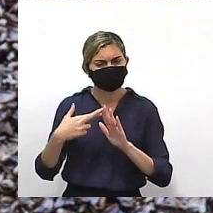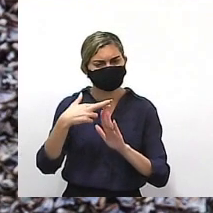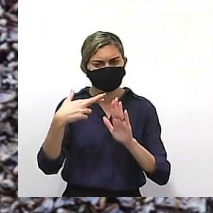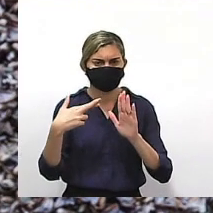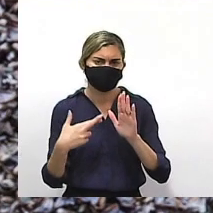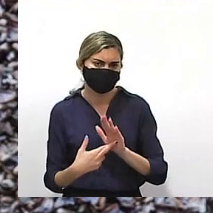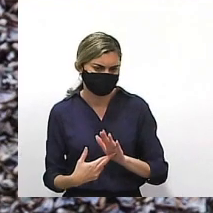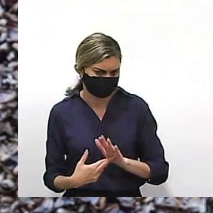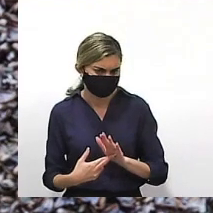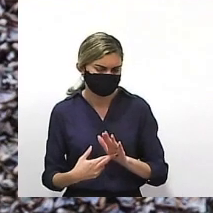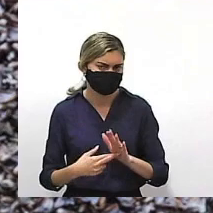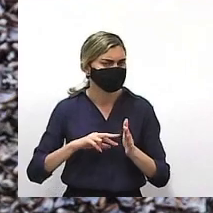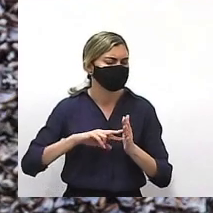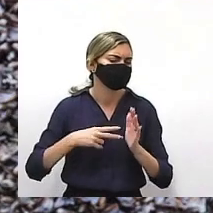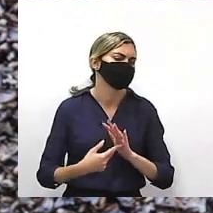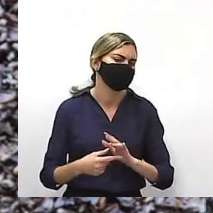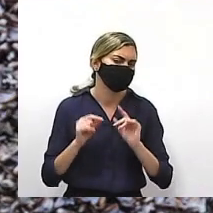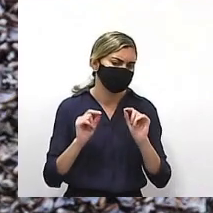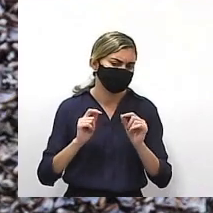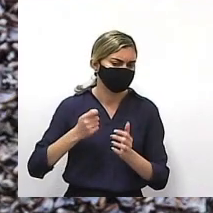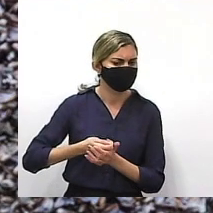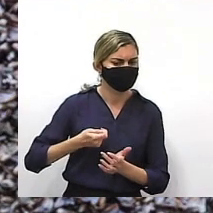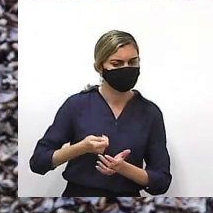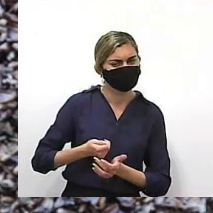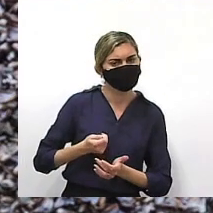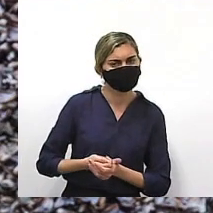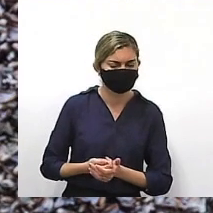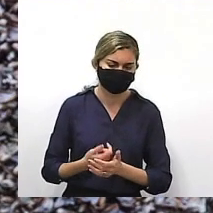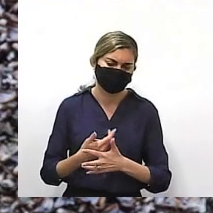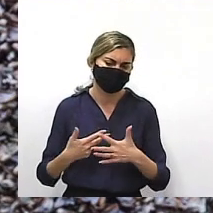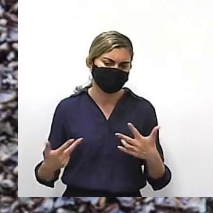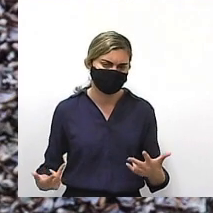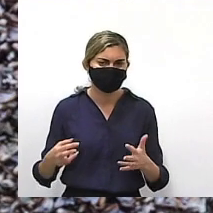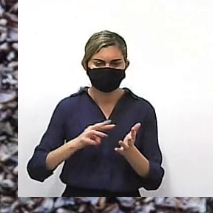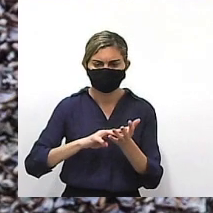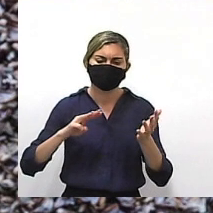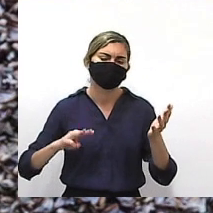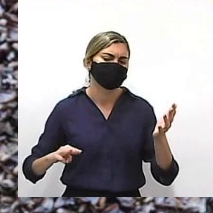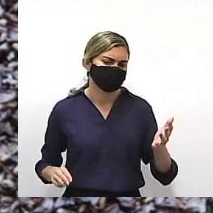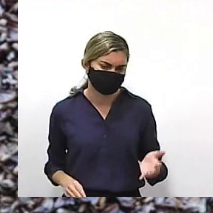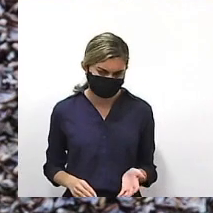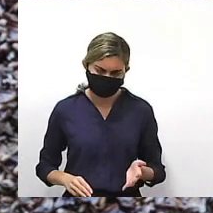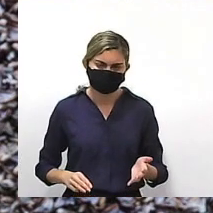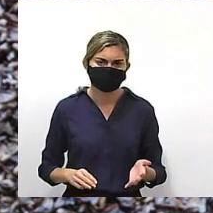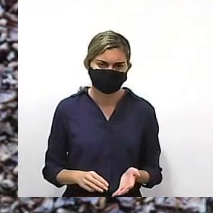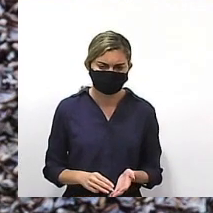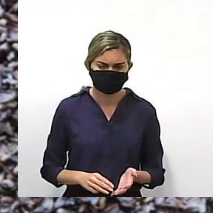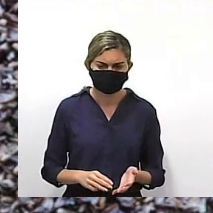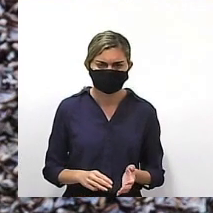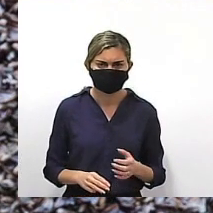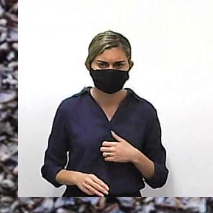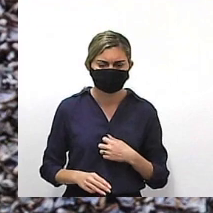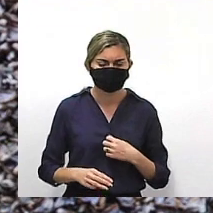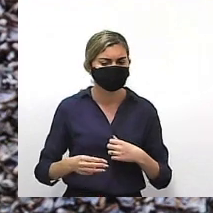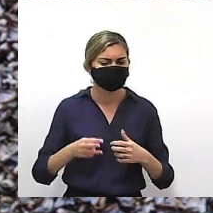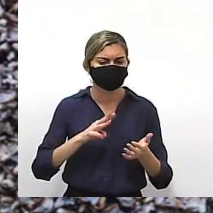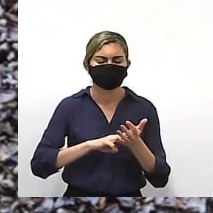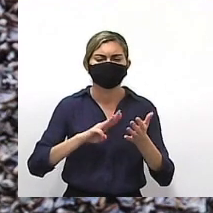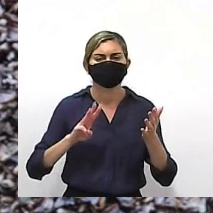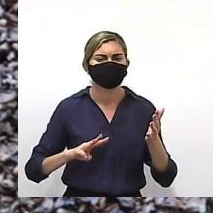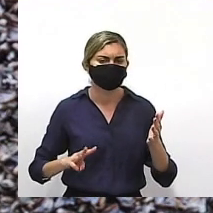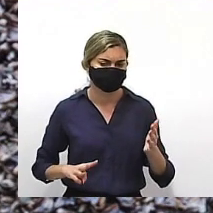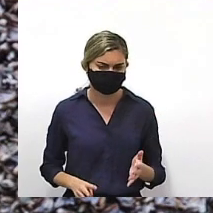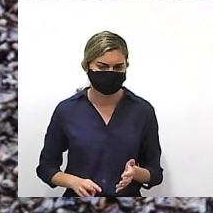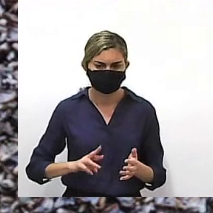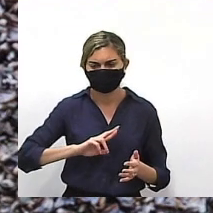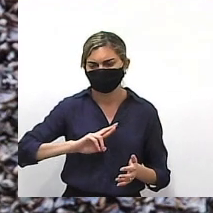regras. Isto é, deve se ocupar de questões metodológicas. A metodologia